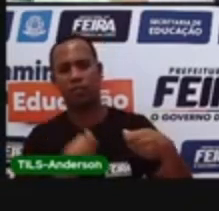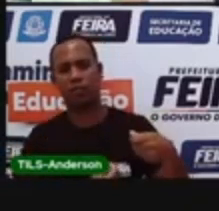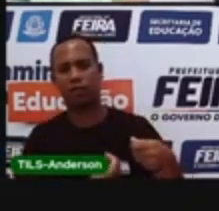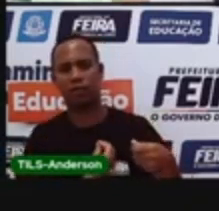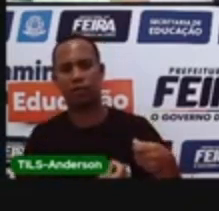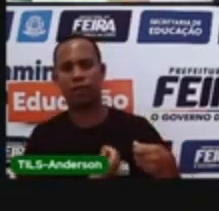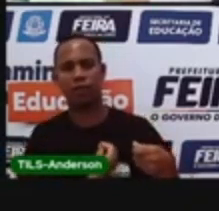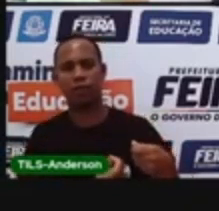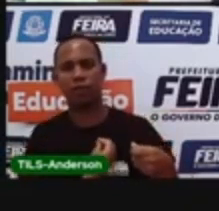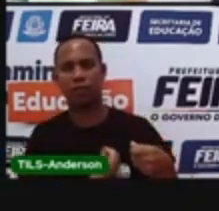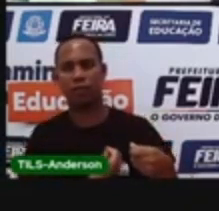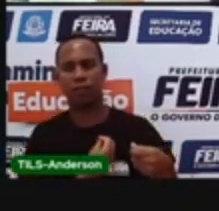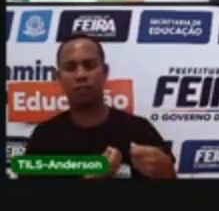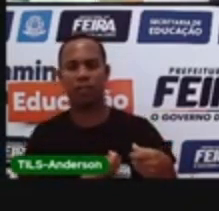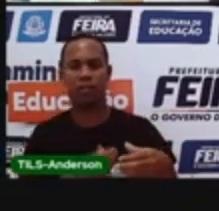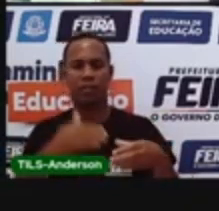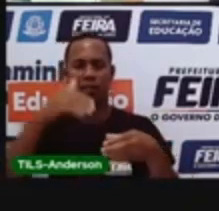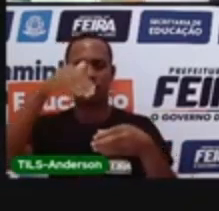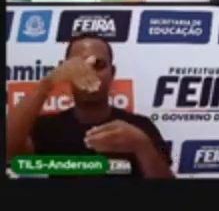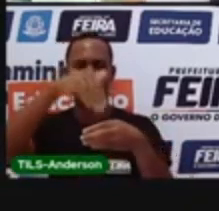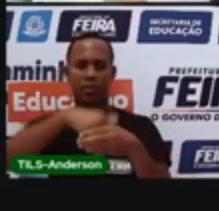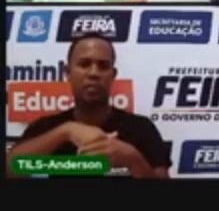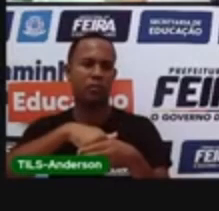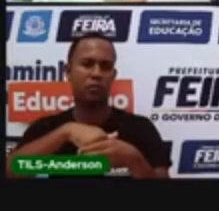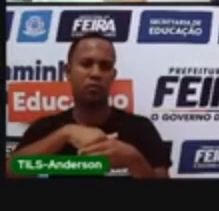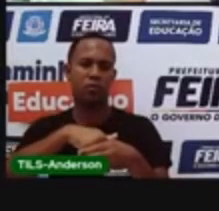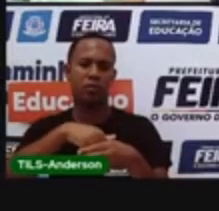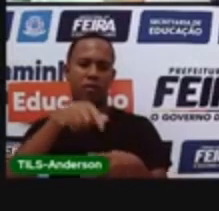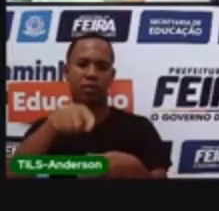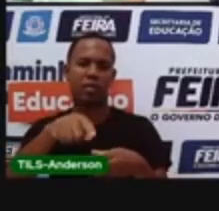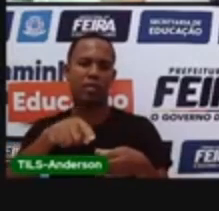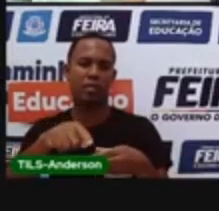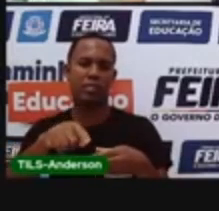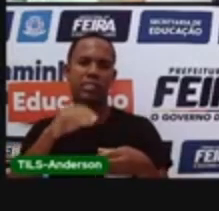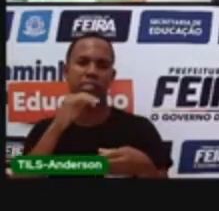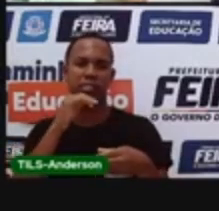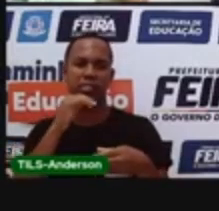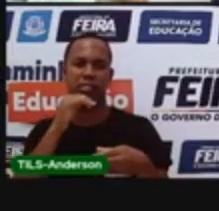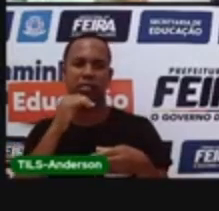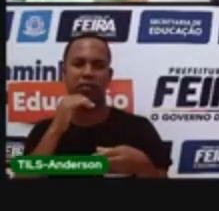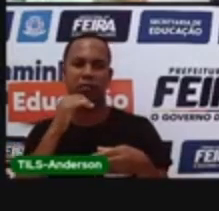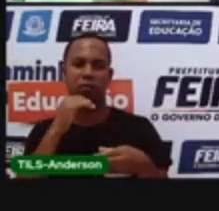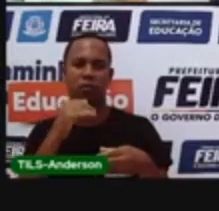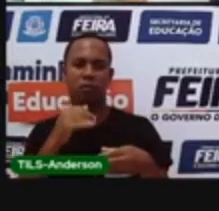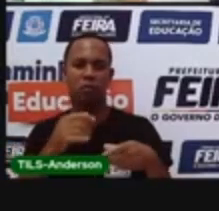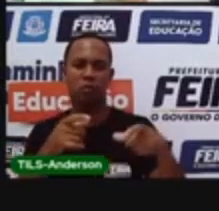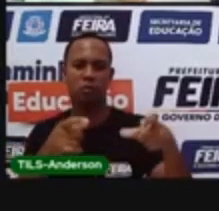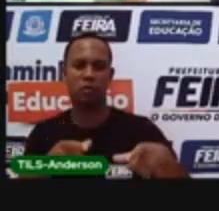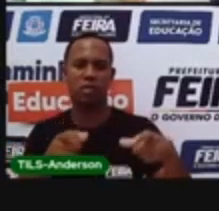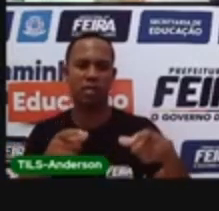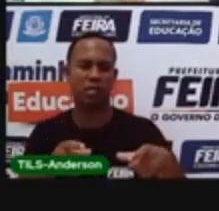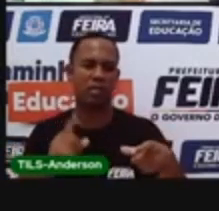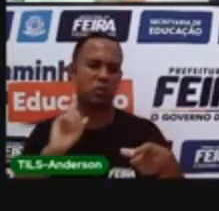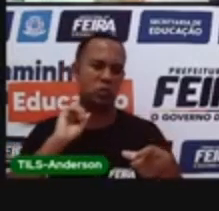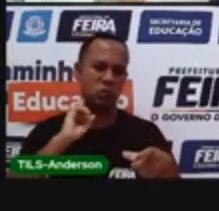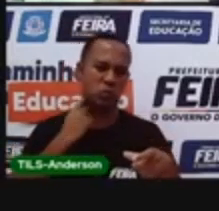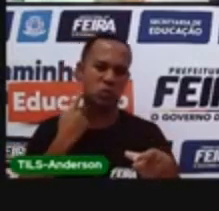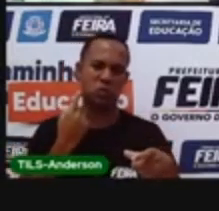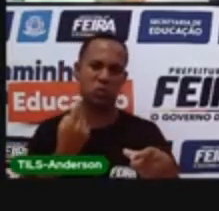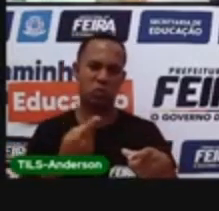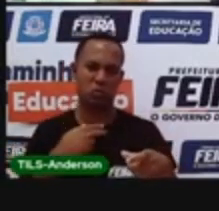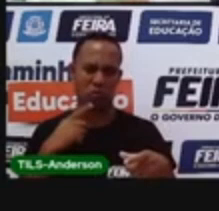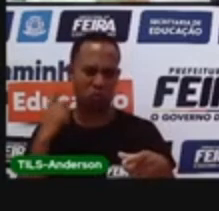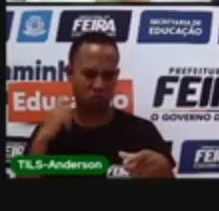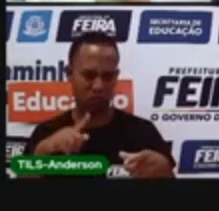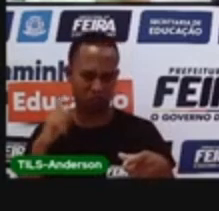o quê? Dentro do lixo, a gente não consegue viver sem a nossa coleta de lixo. Esses cuidados